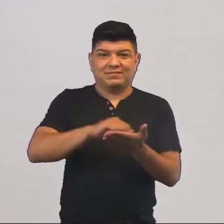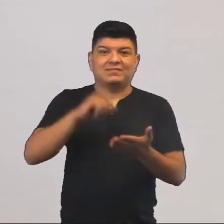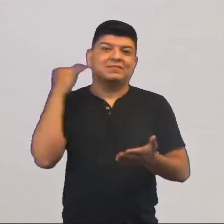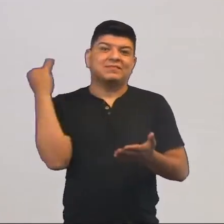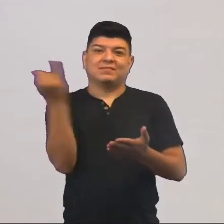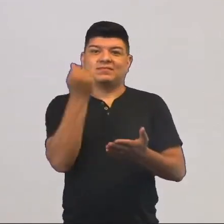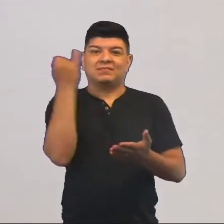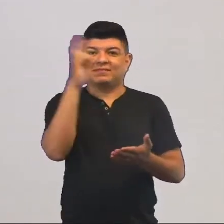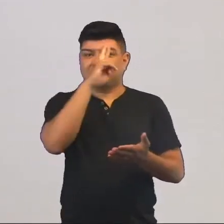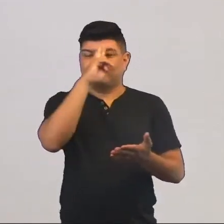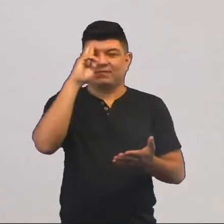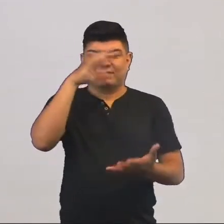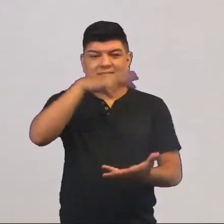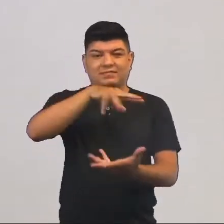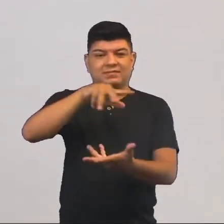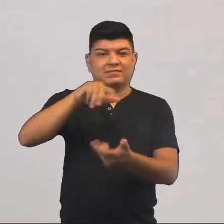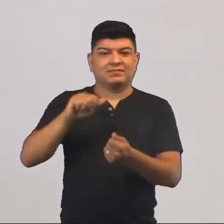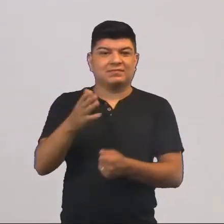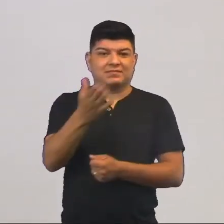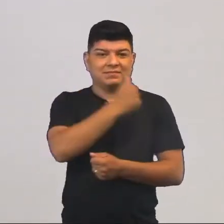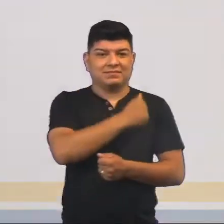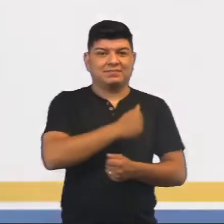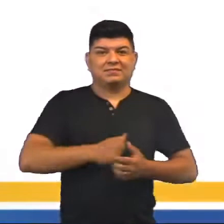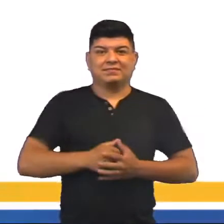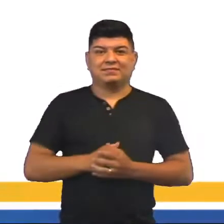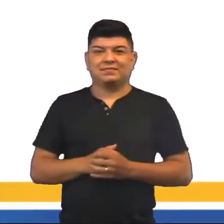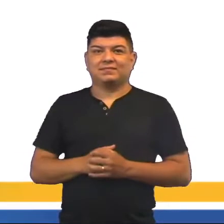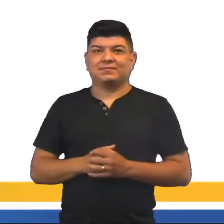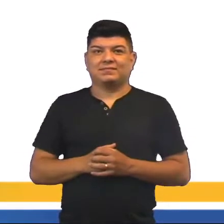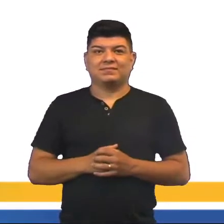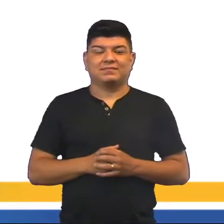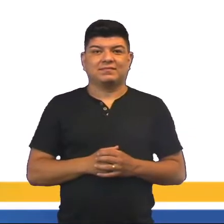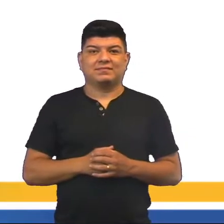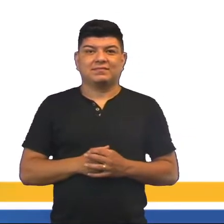importância na história da humanidade. Vamos lá?